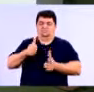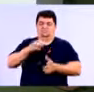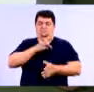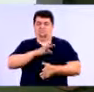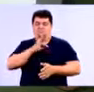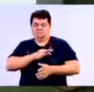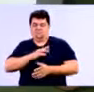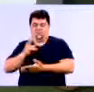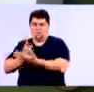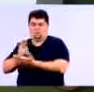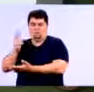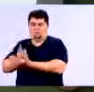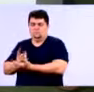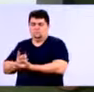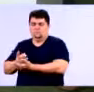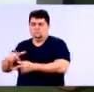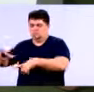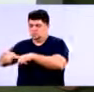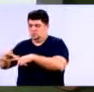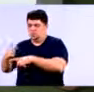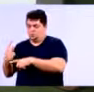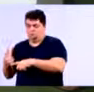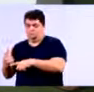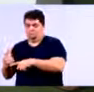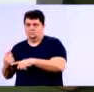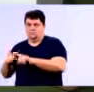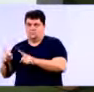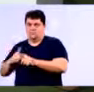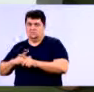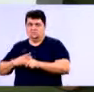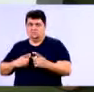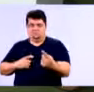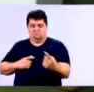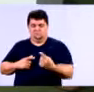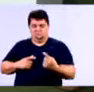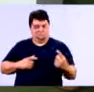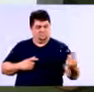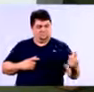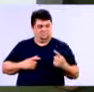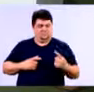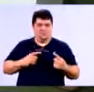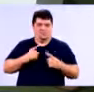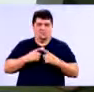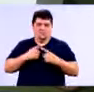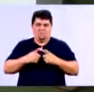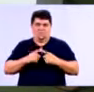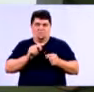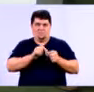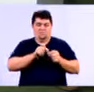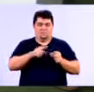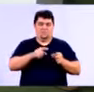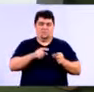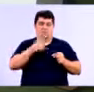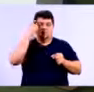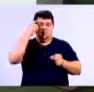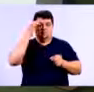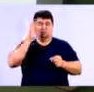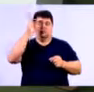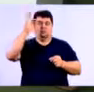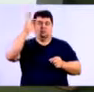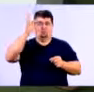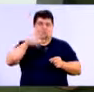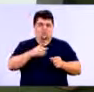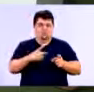salário para se manter, fazer as suas ações, mas também você tem uma fonte de renda que você pode canalizar ela para o futuro, ser o seu